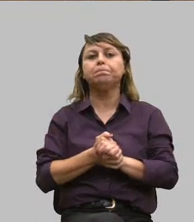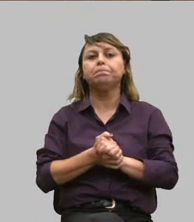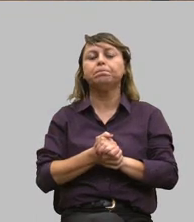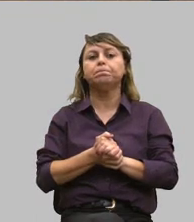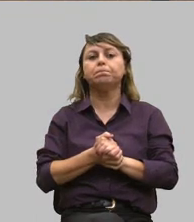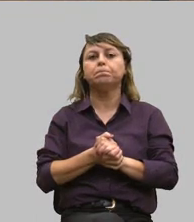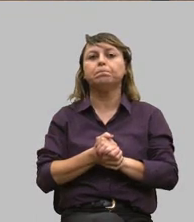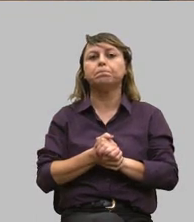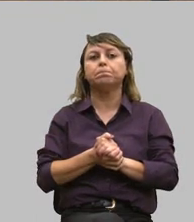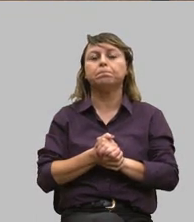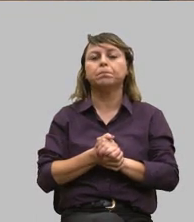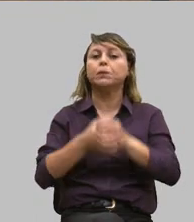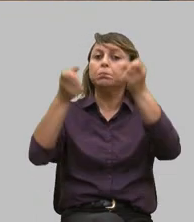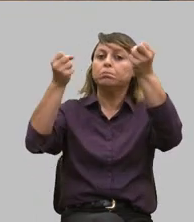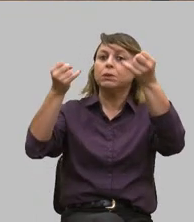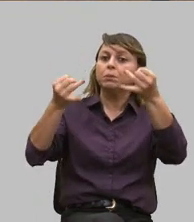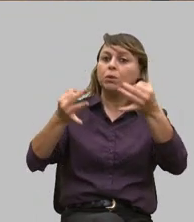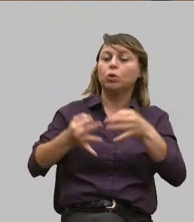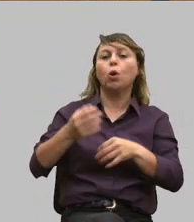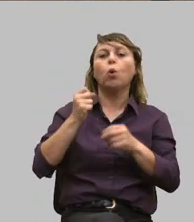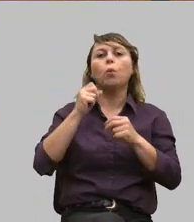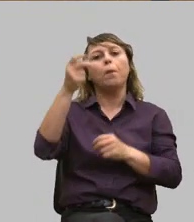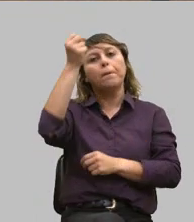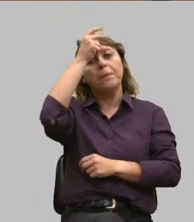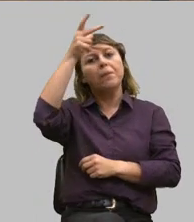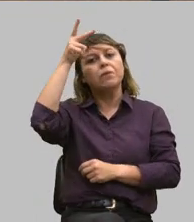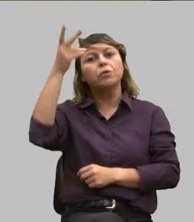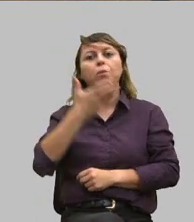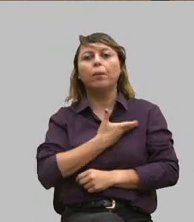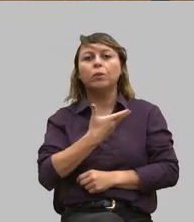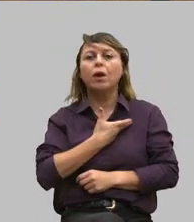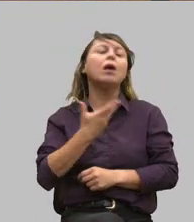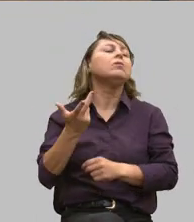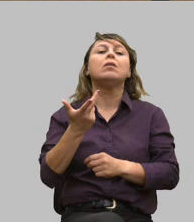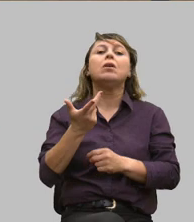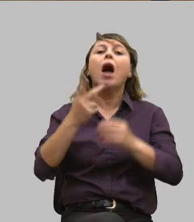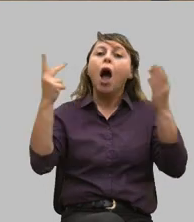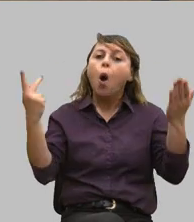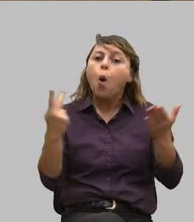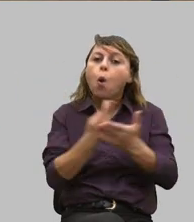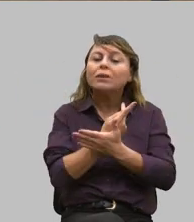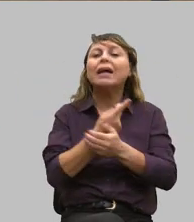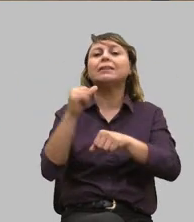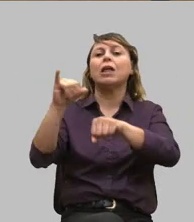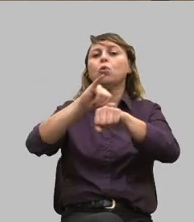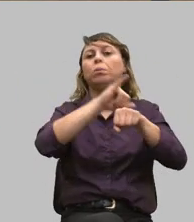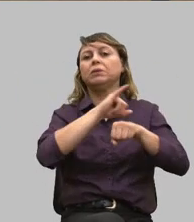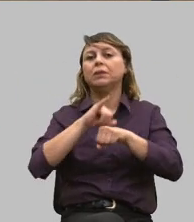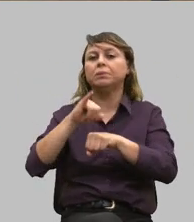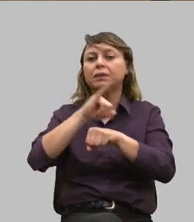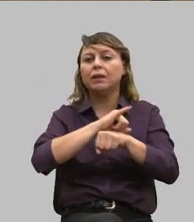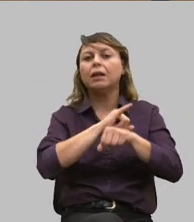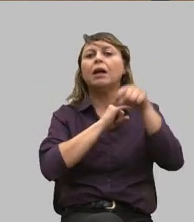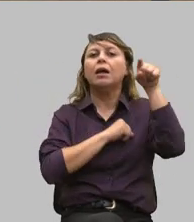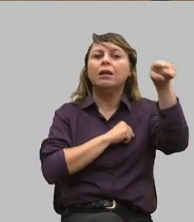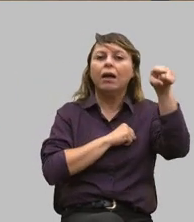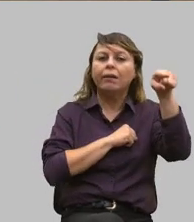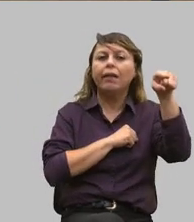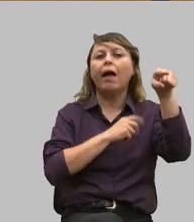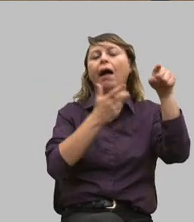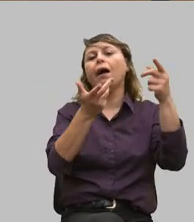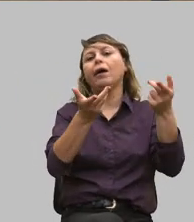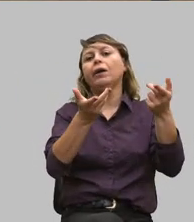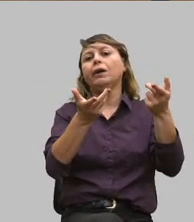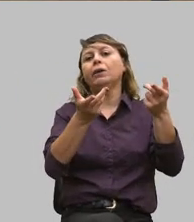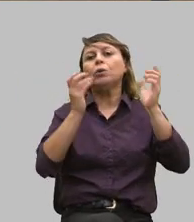igual meu colega prefeito de Sid dias as coisas realmente acontecem no município é lá que o cidadão mora né É lá